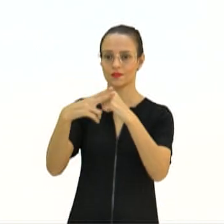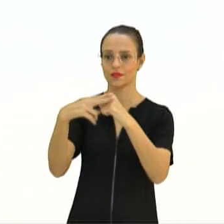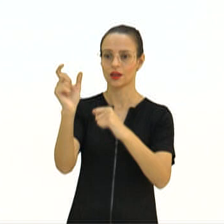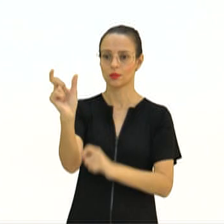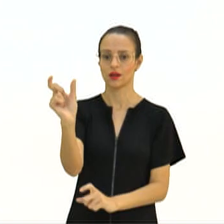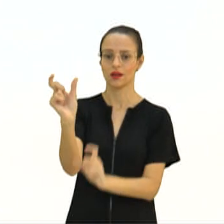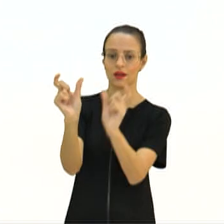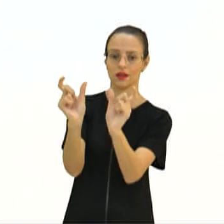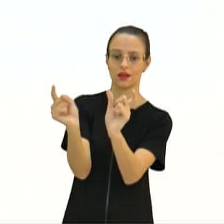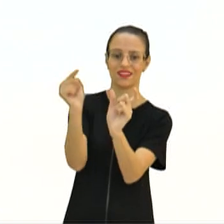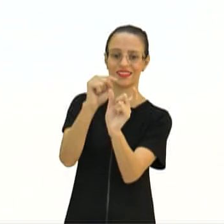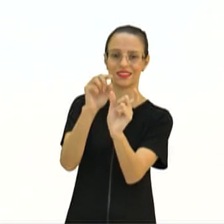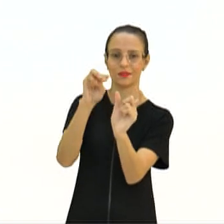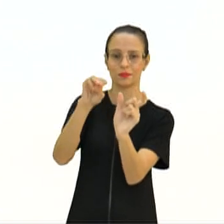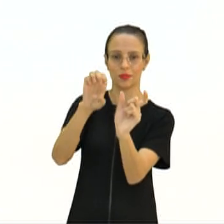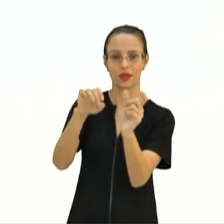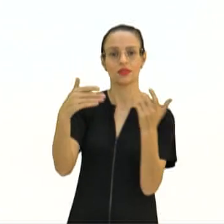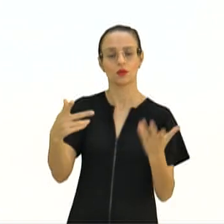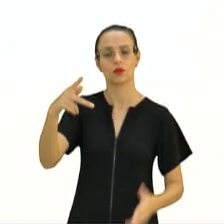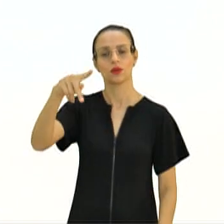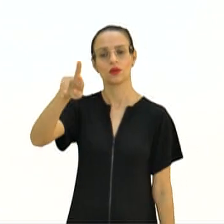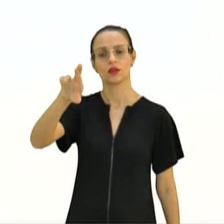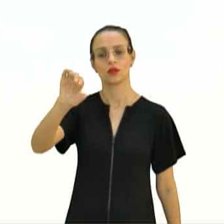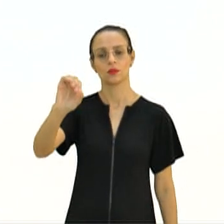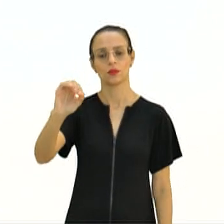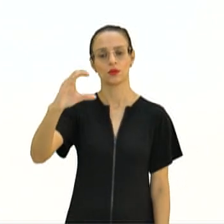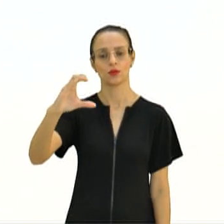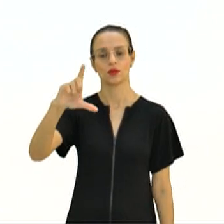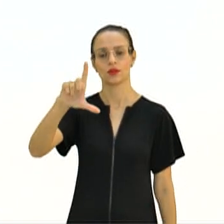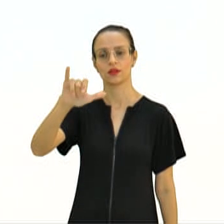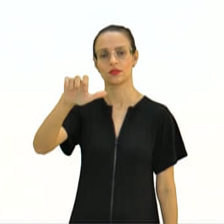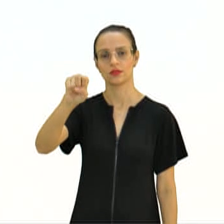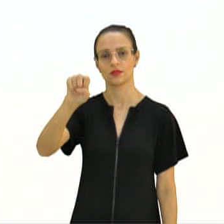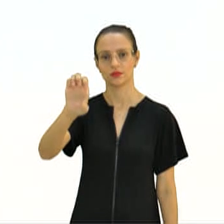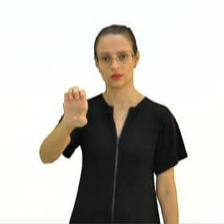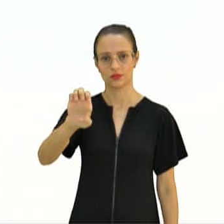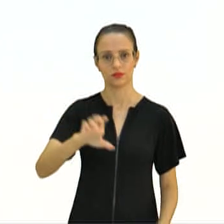nós temos uma próclise. Se ele está antes, próclise.